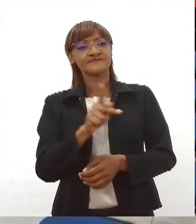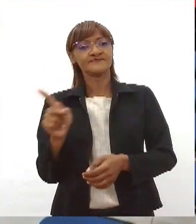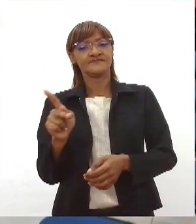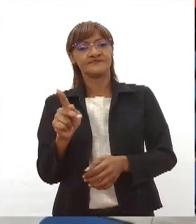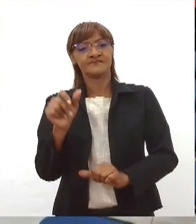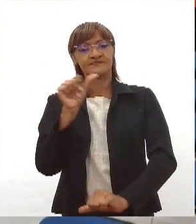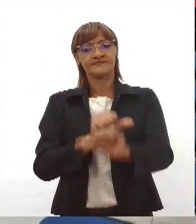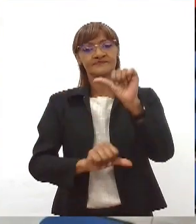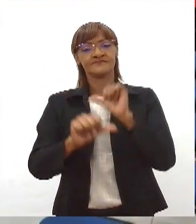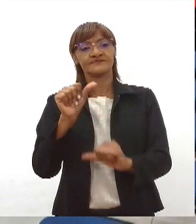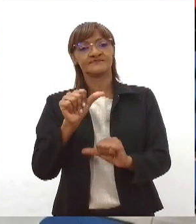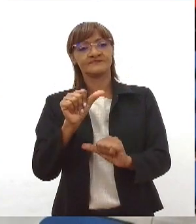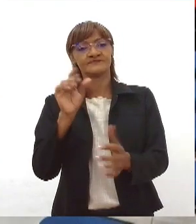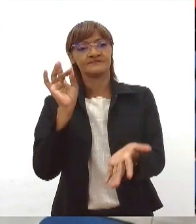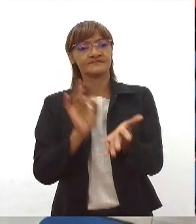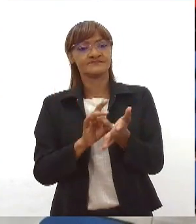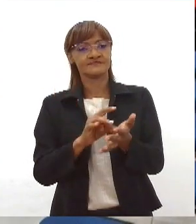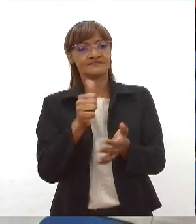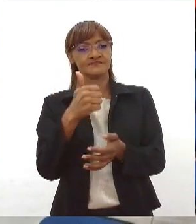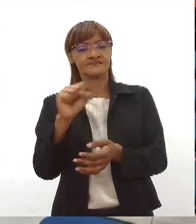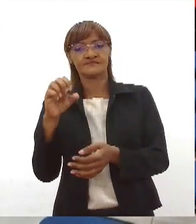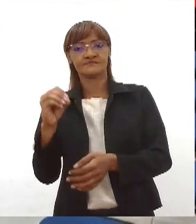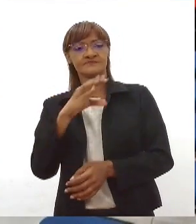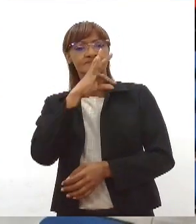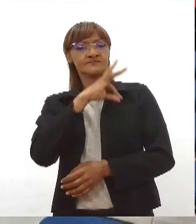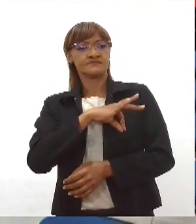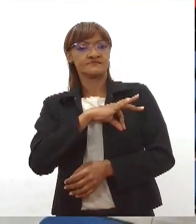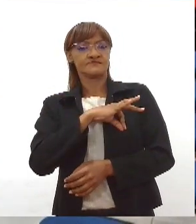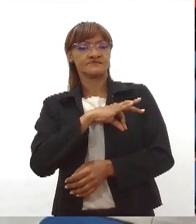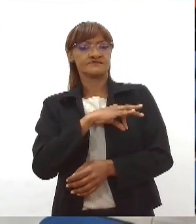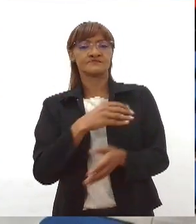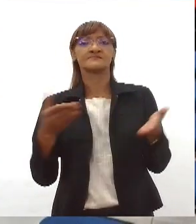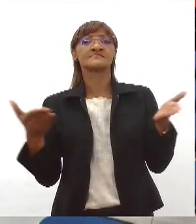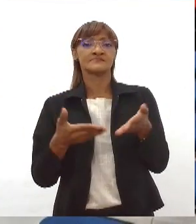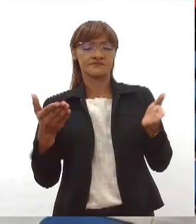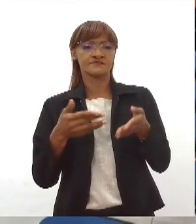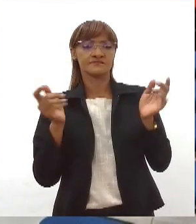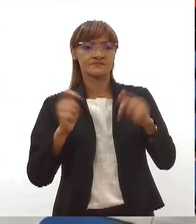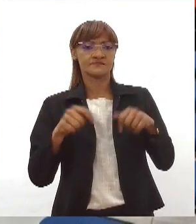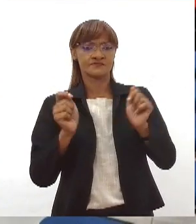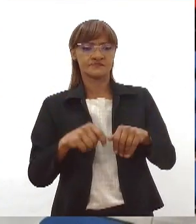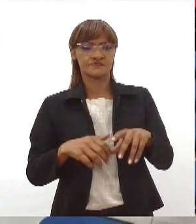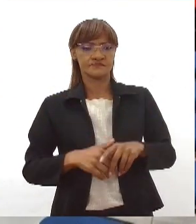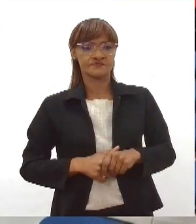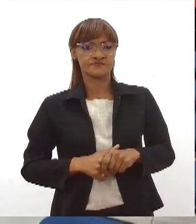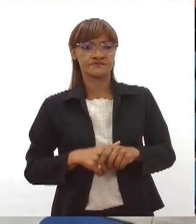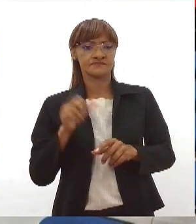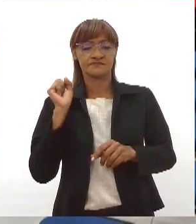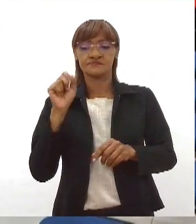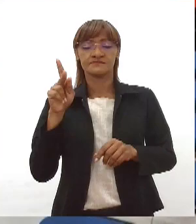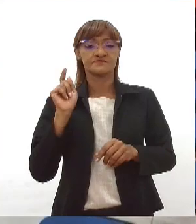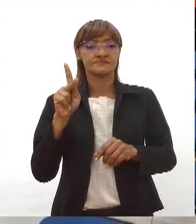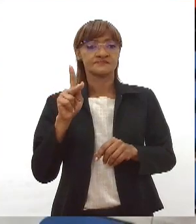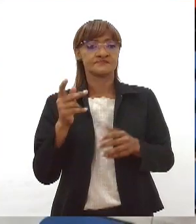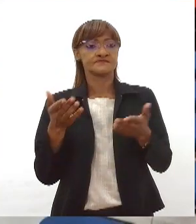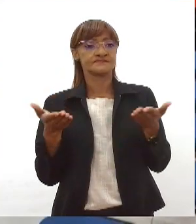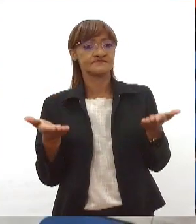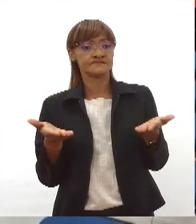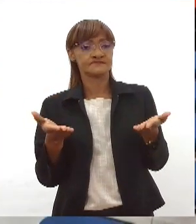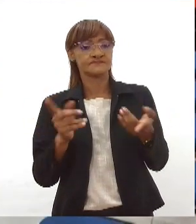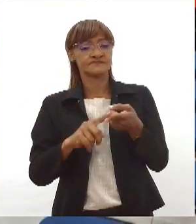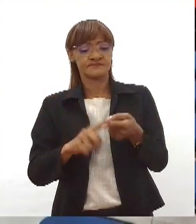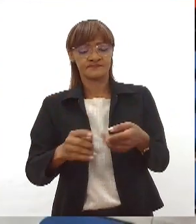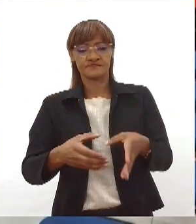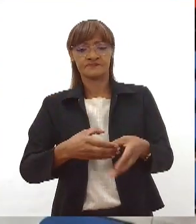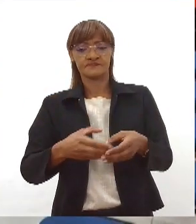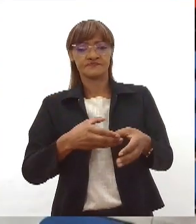gratificação de 180 em salário base que nós podemos hoje levar para aposentadoria além do concurso público ele